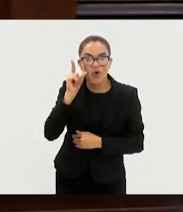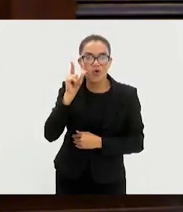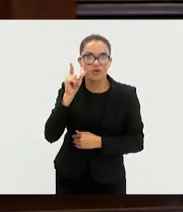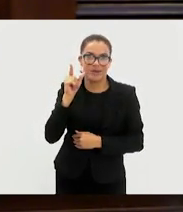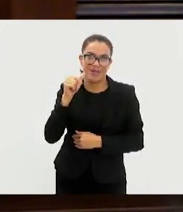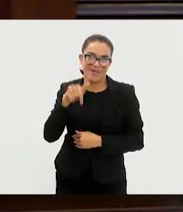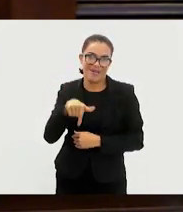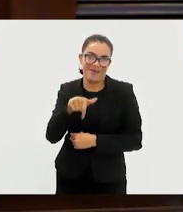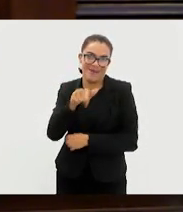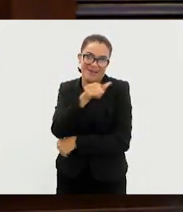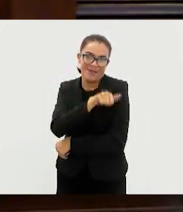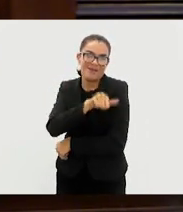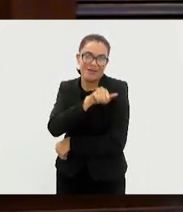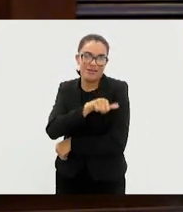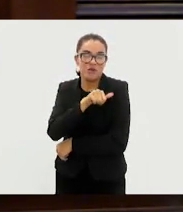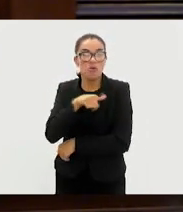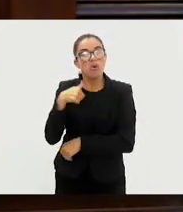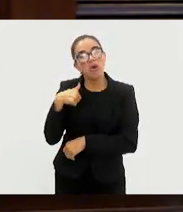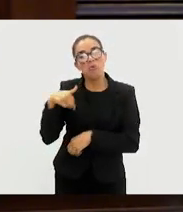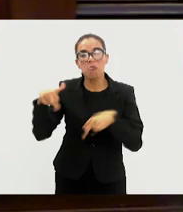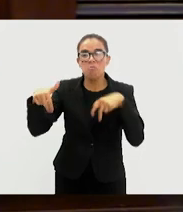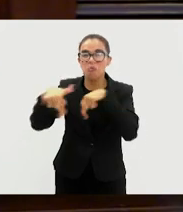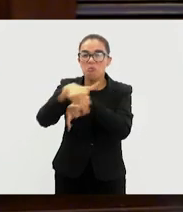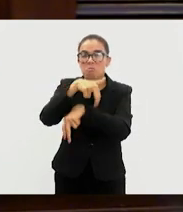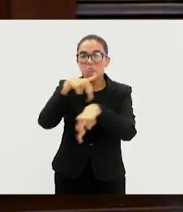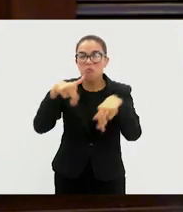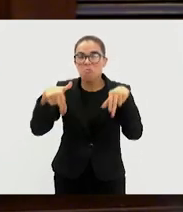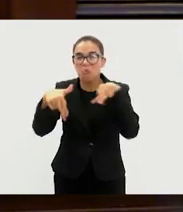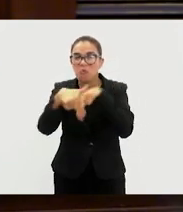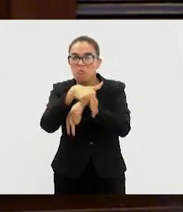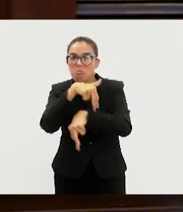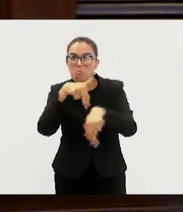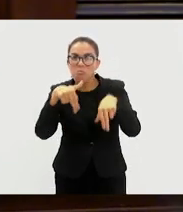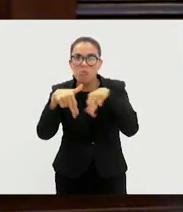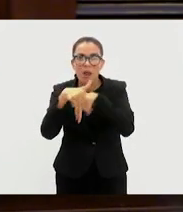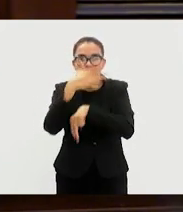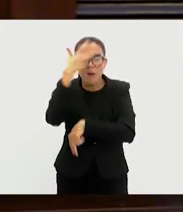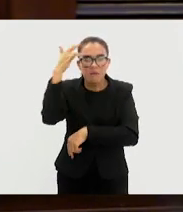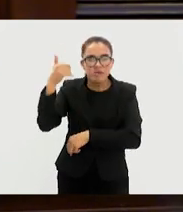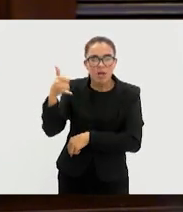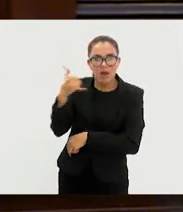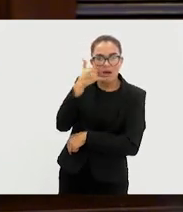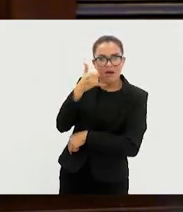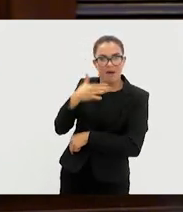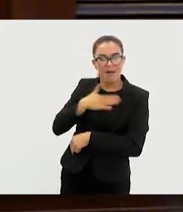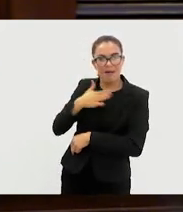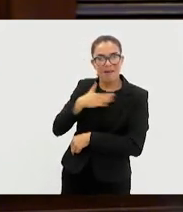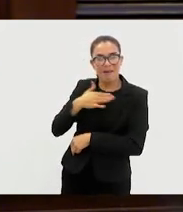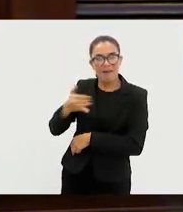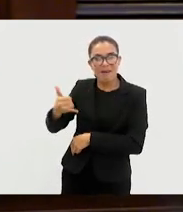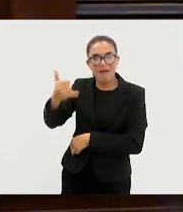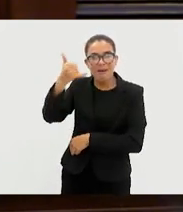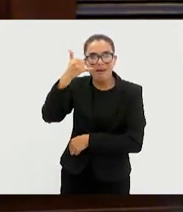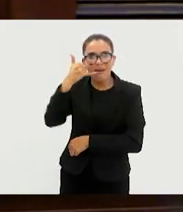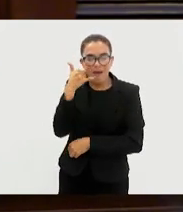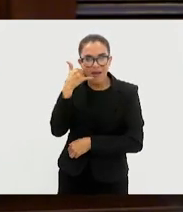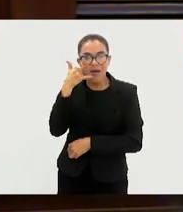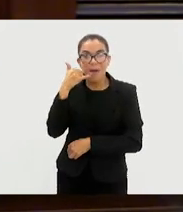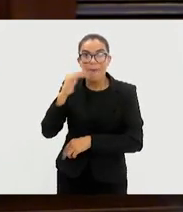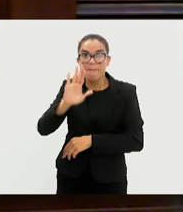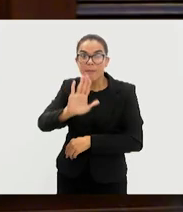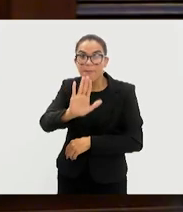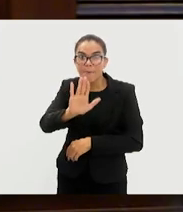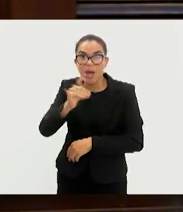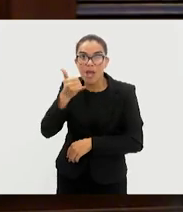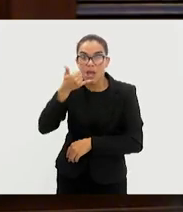cidade, eu estava aqui no centro da cidade, alguém telefonou, eu fui atender o telefone, falei, daqui a pouco eu te ligo,